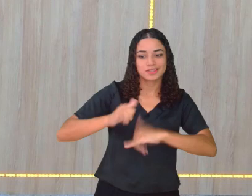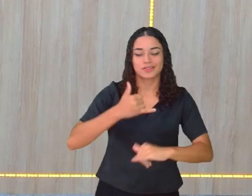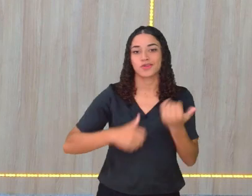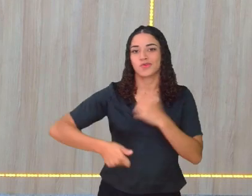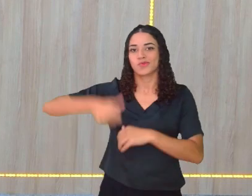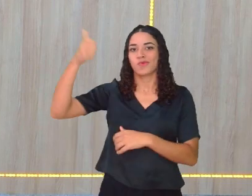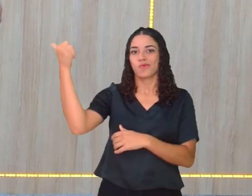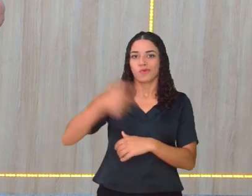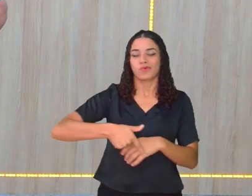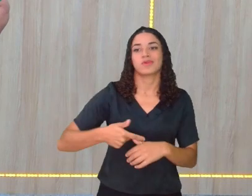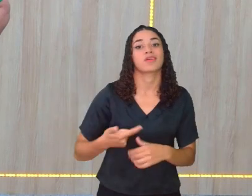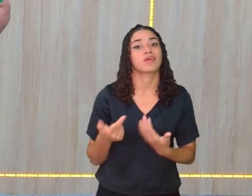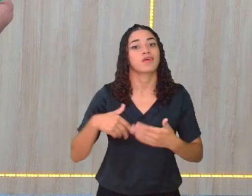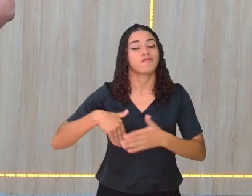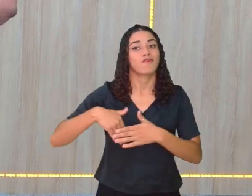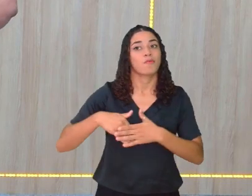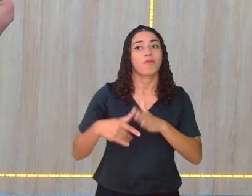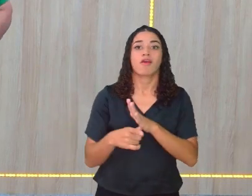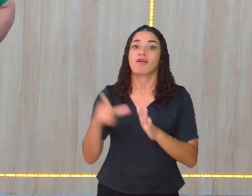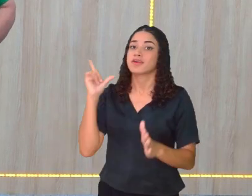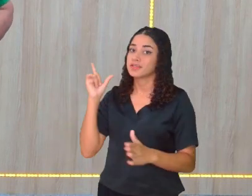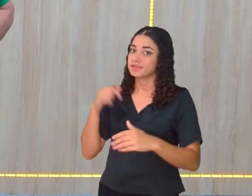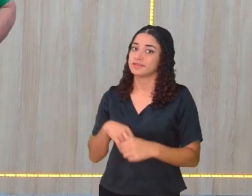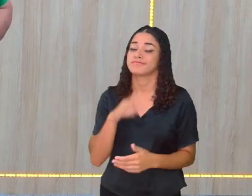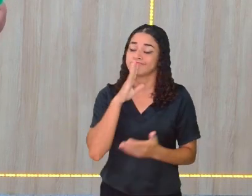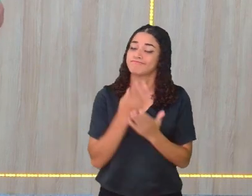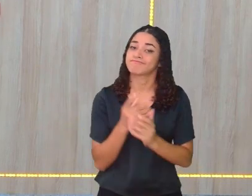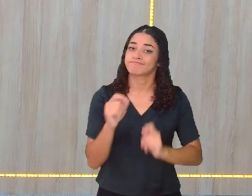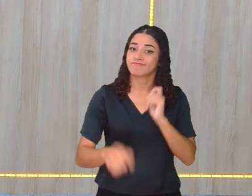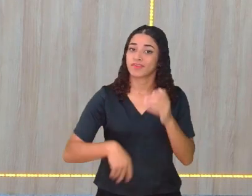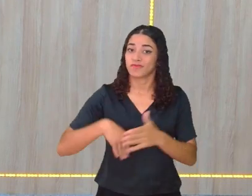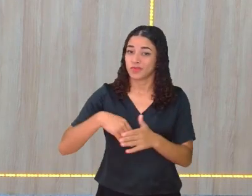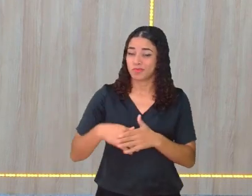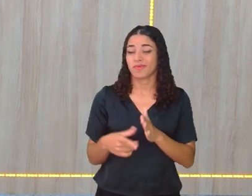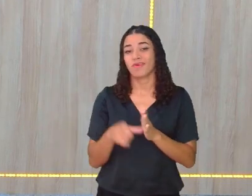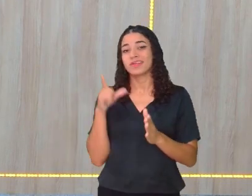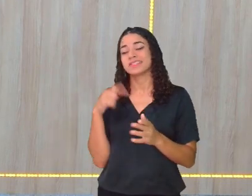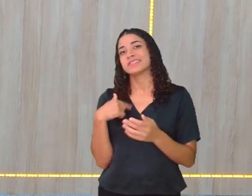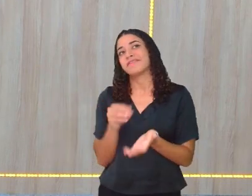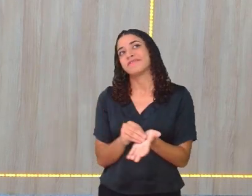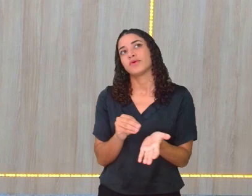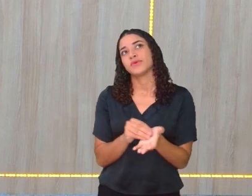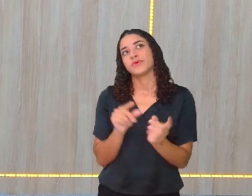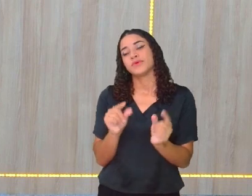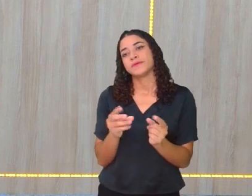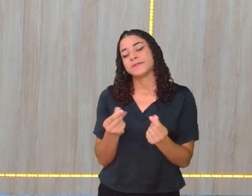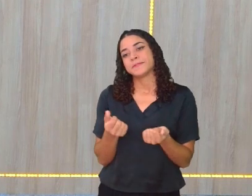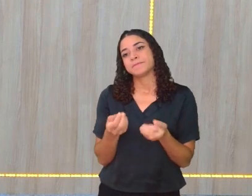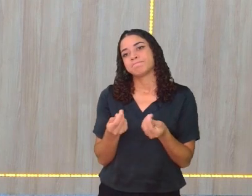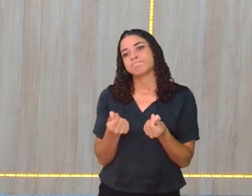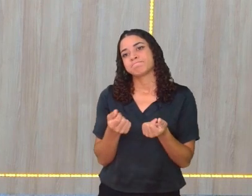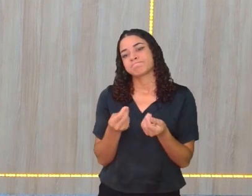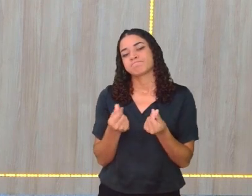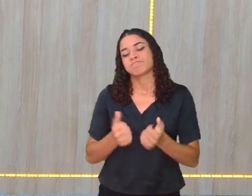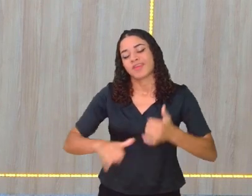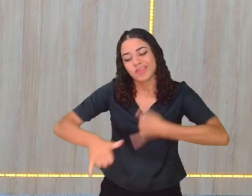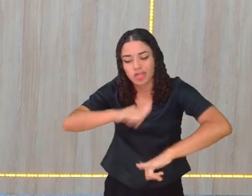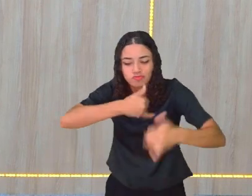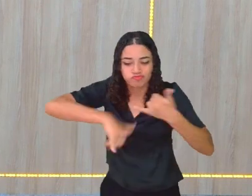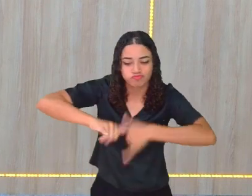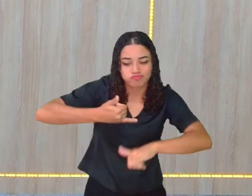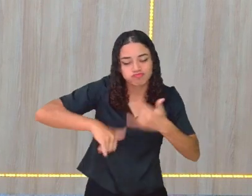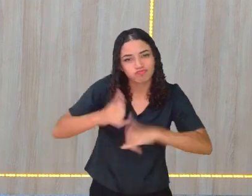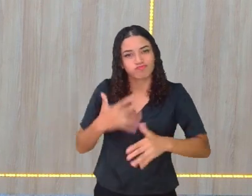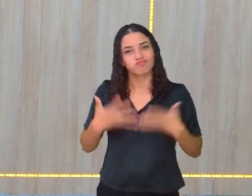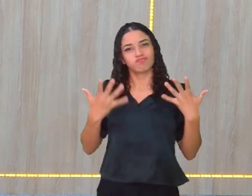jogo passado, não é, pessoal? Eu acredito que no jogo passado faltou um pouquinho do nosso calor, aquele calor